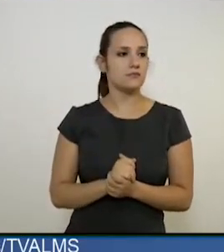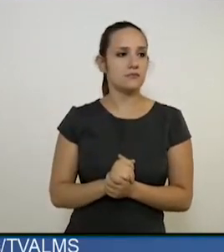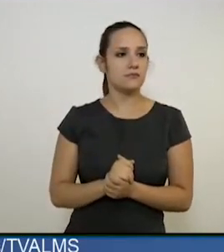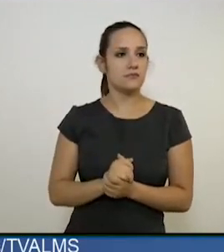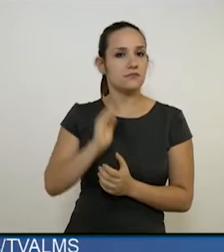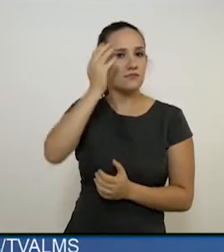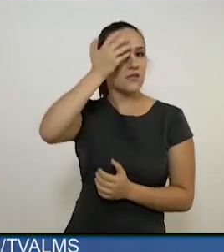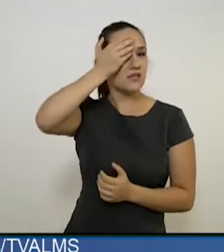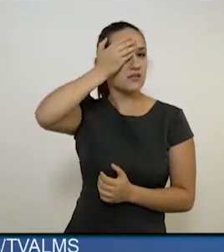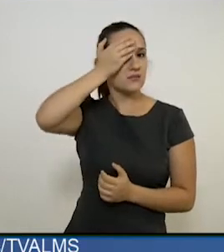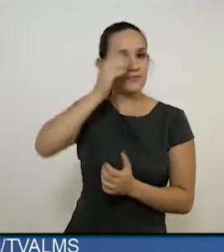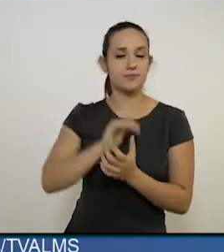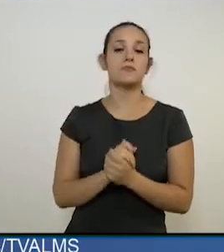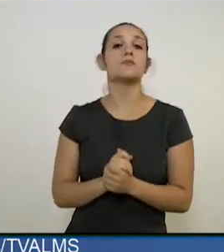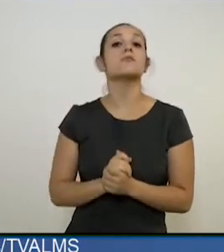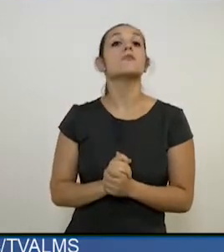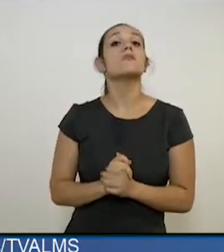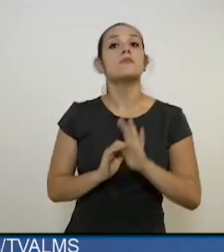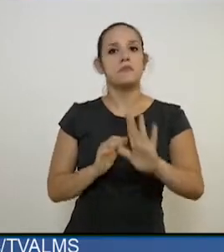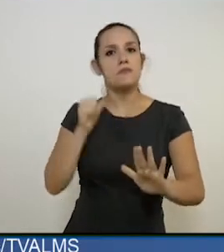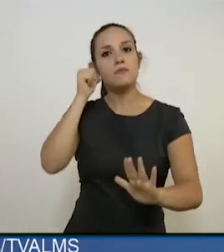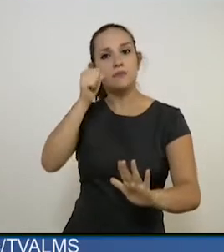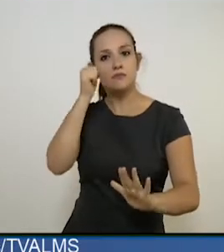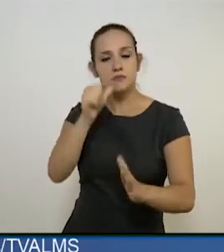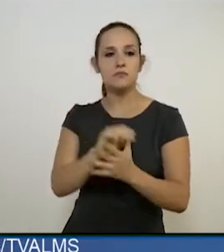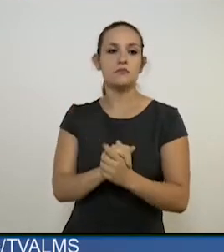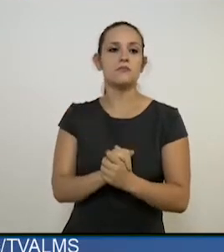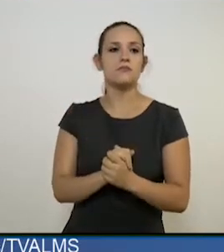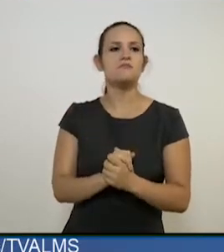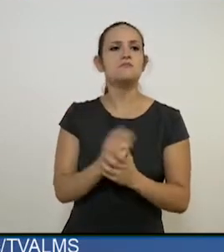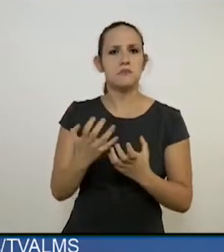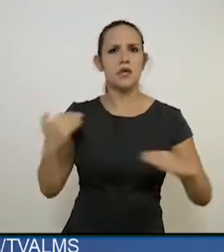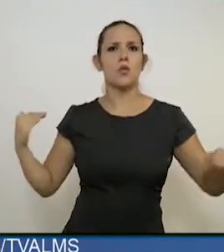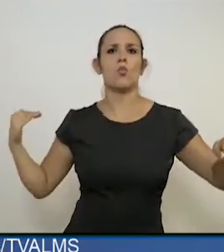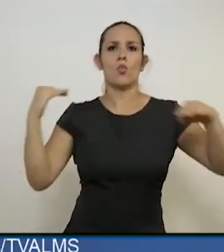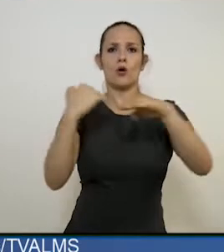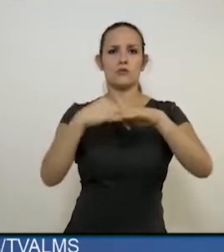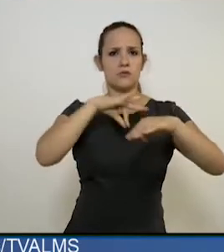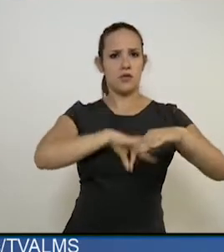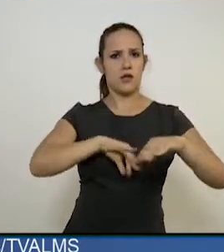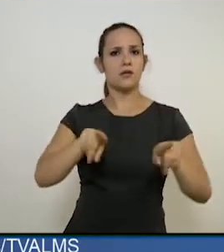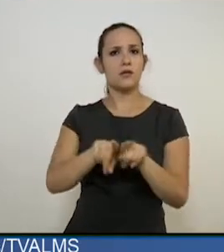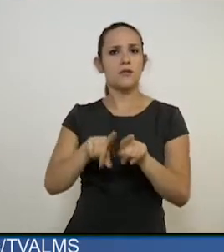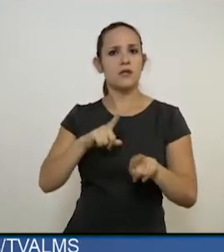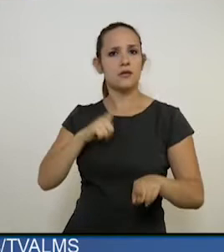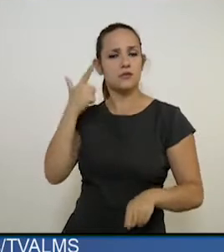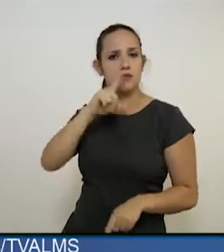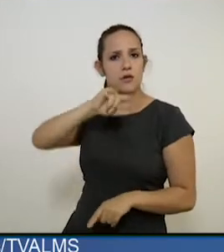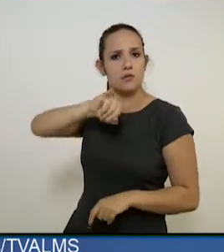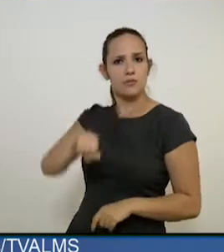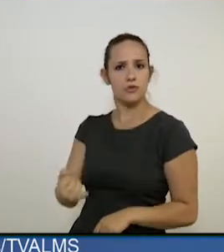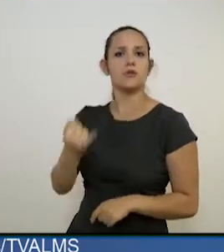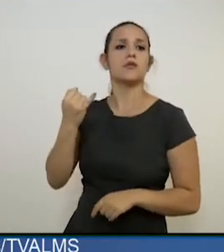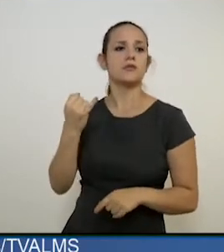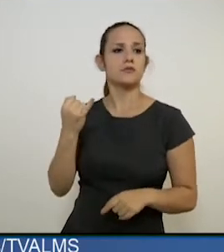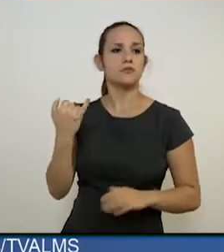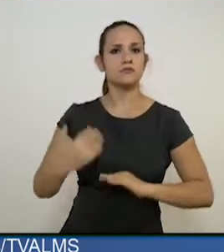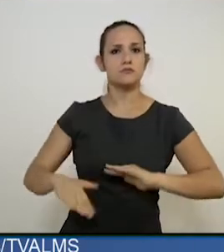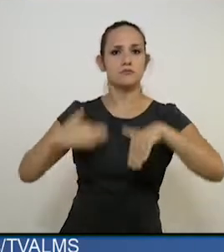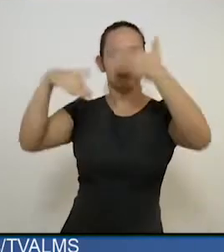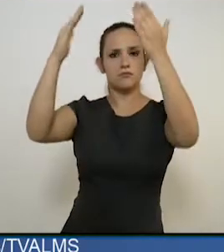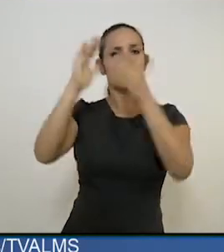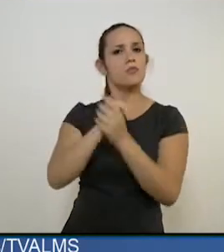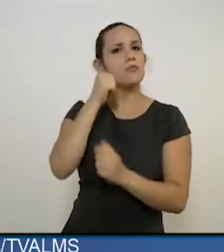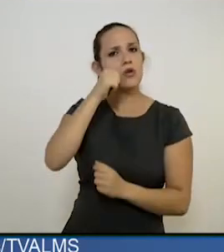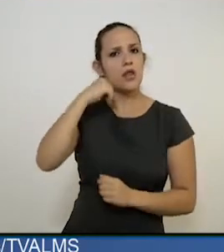que lutam por igualdade salarial e de oportunidades, mulheres negras lutando contra